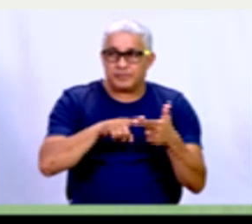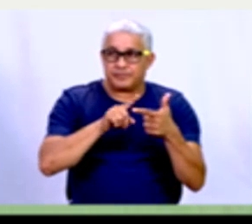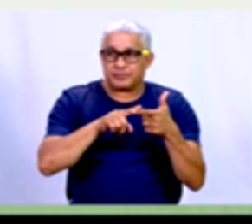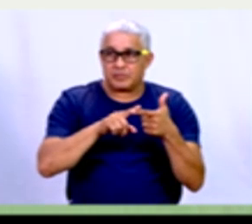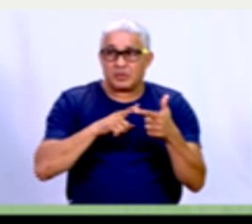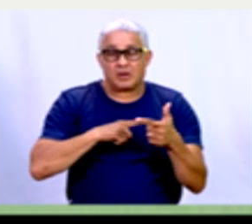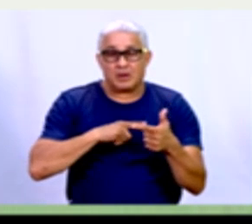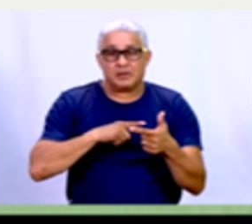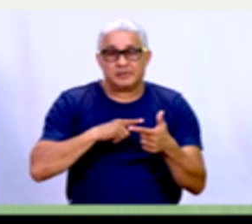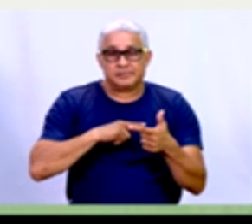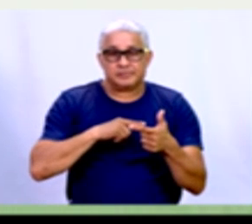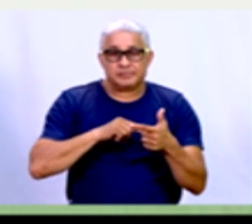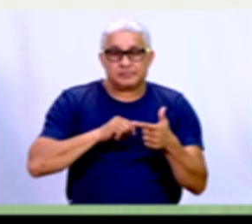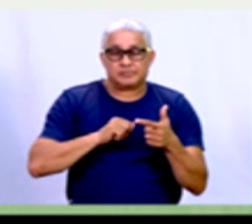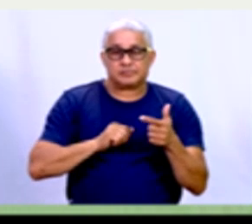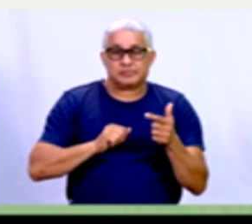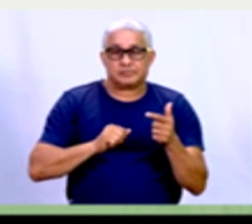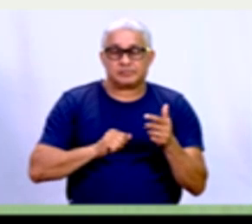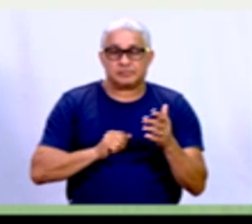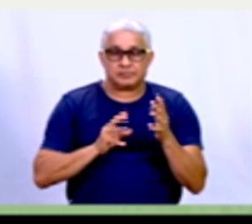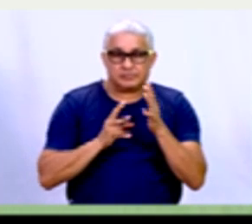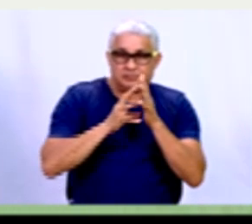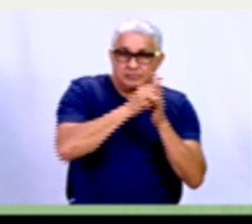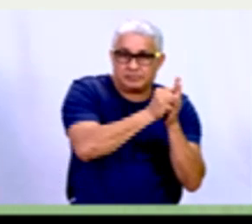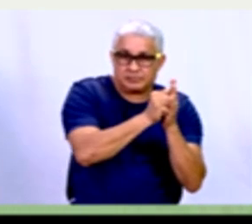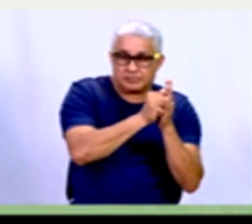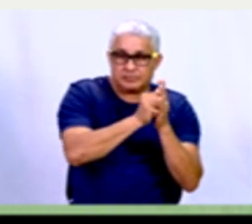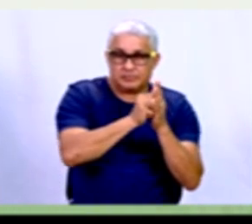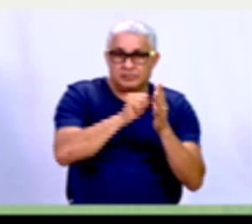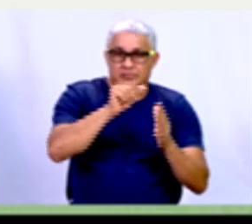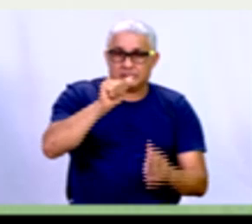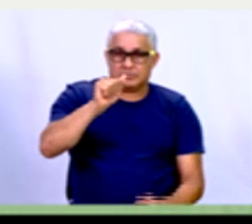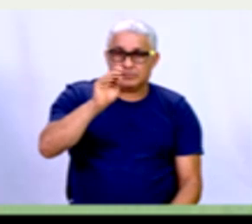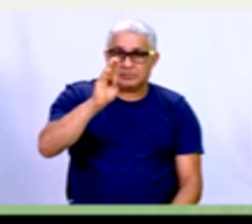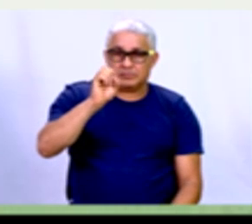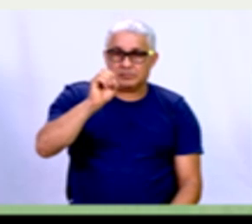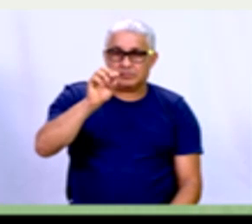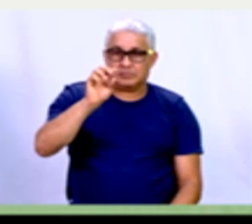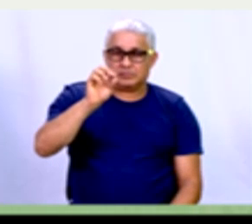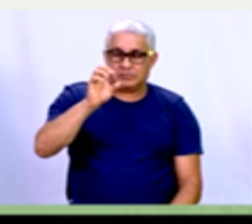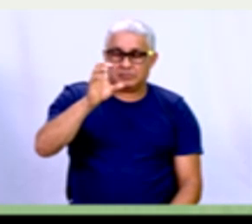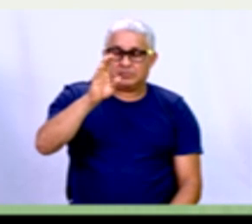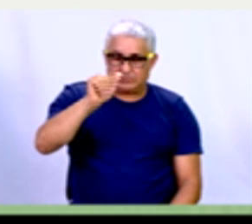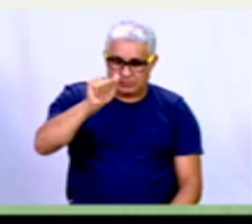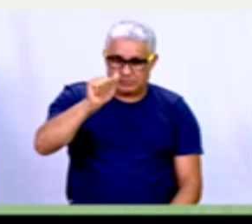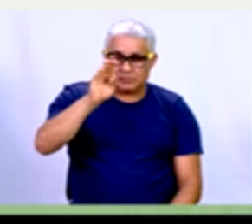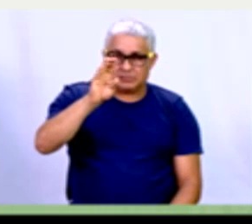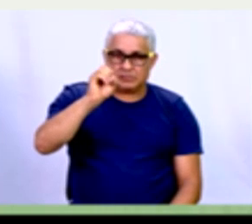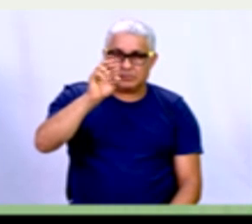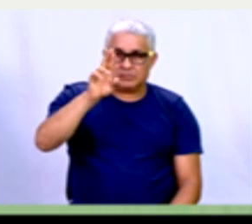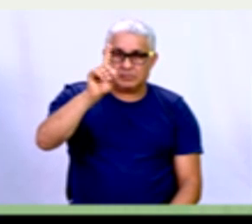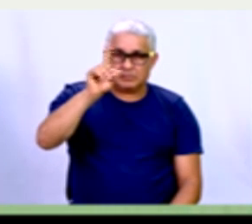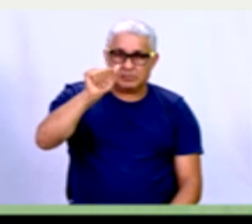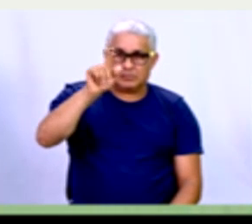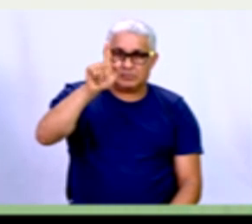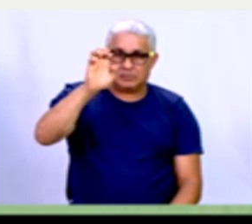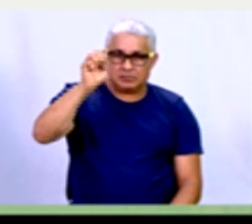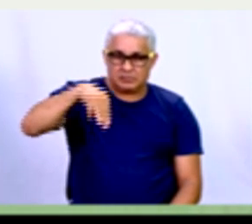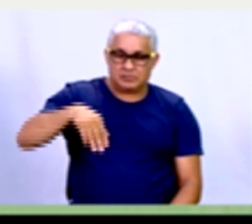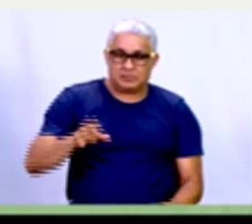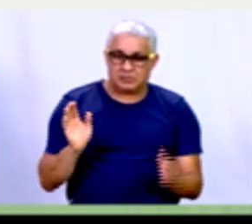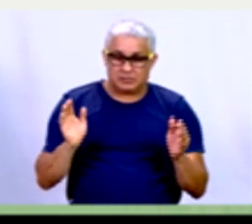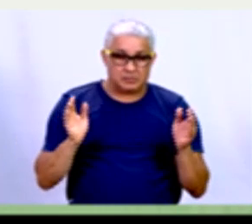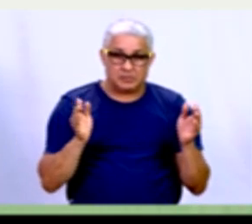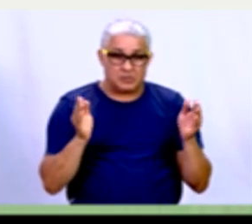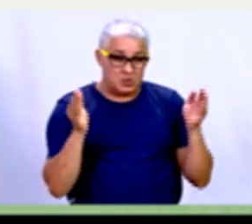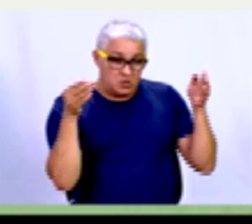Nós temos as abordagens em que nós temos um foco no sistema e um foco no usuário. Qual que é a